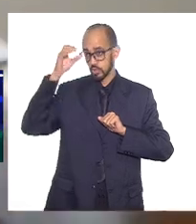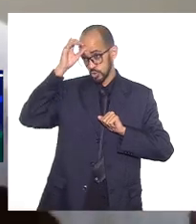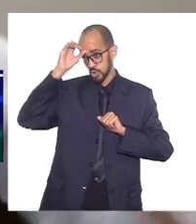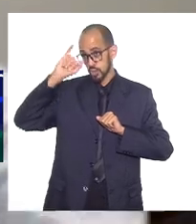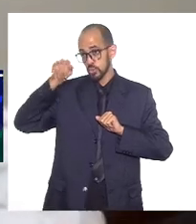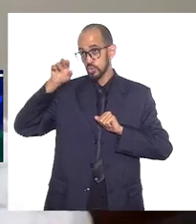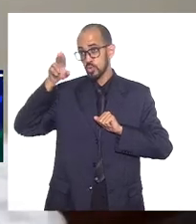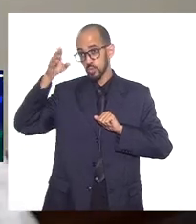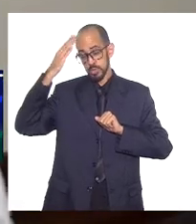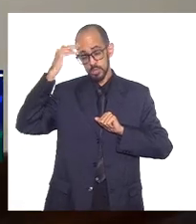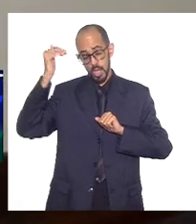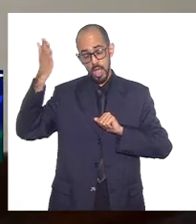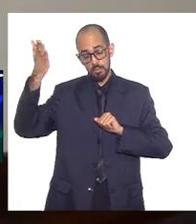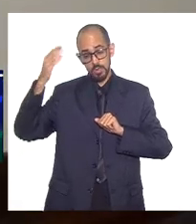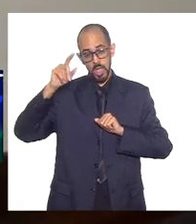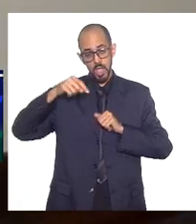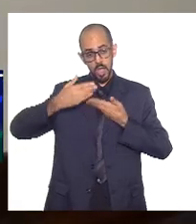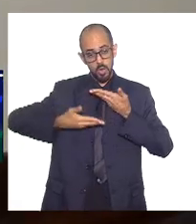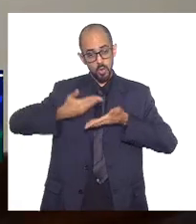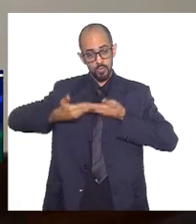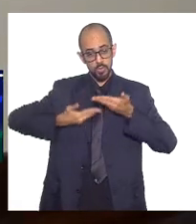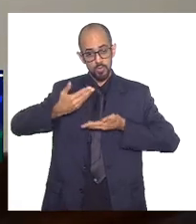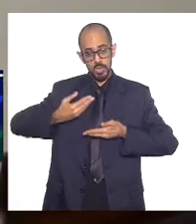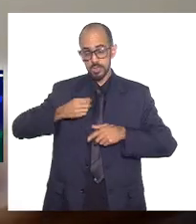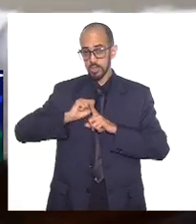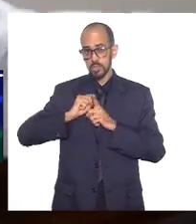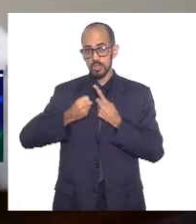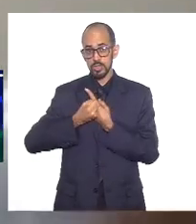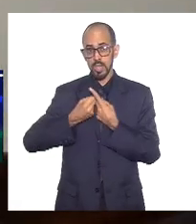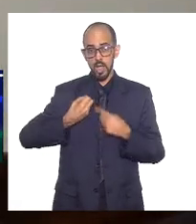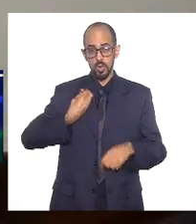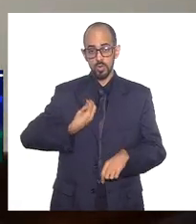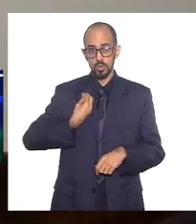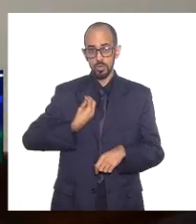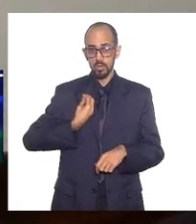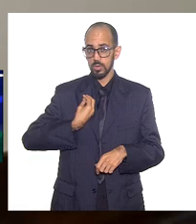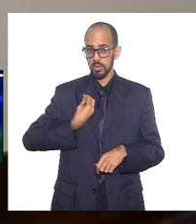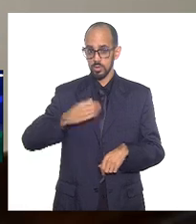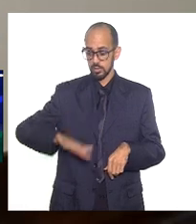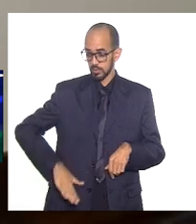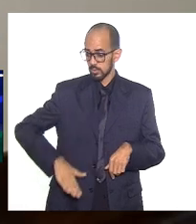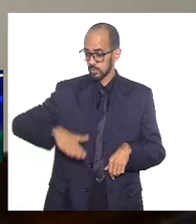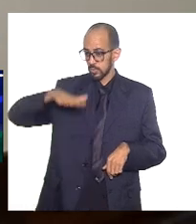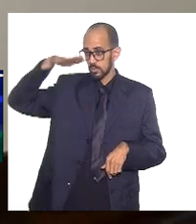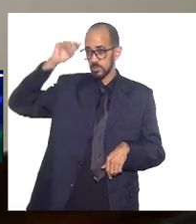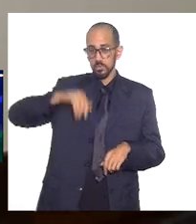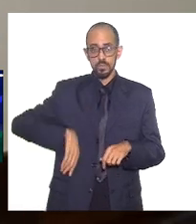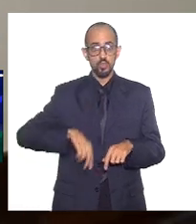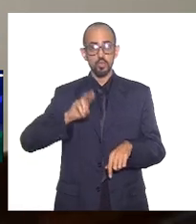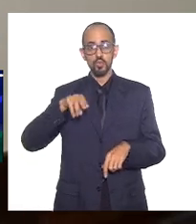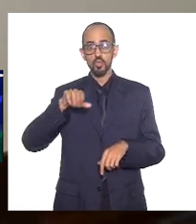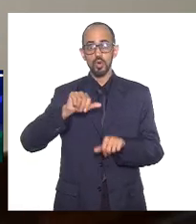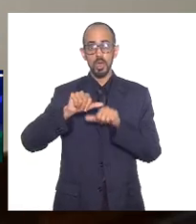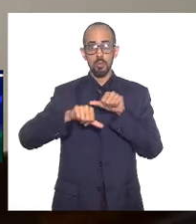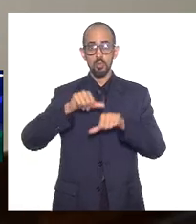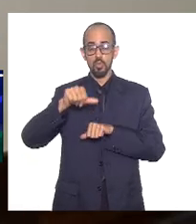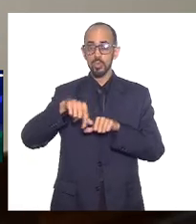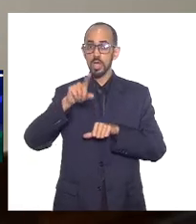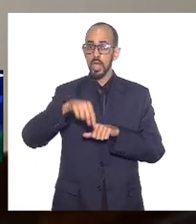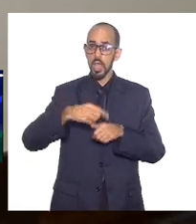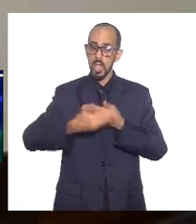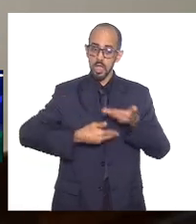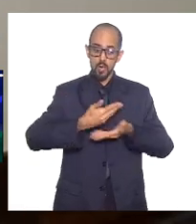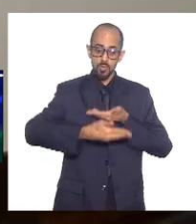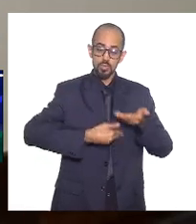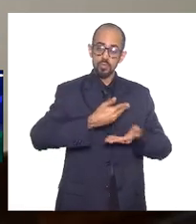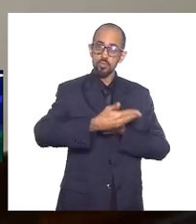a convivência social que a escola proporciona. Da educação infantil ao doutorado, isso não muda. A gente aprende convivendo,